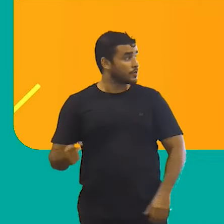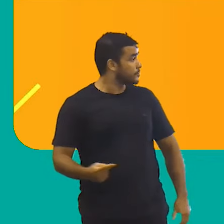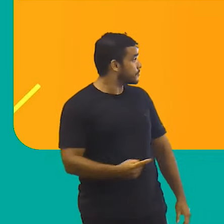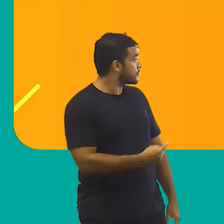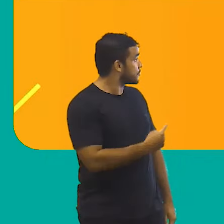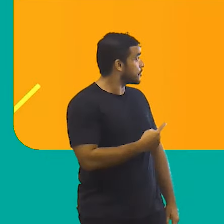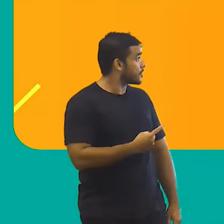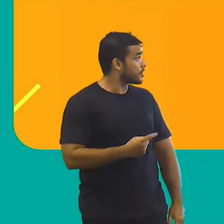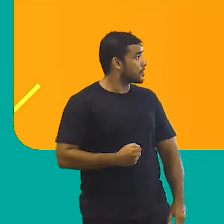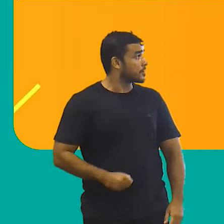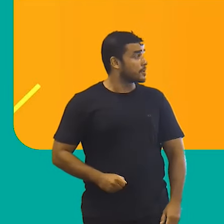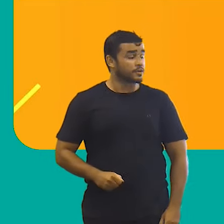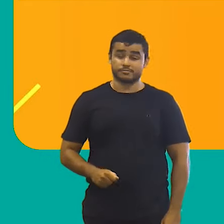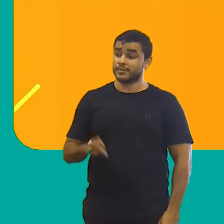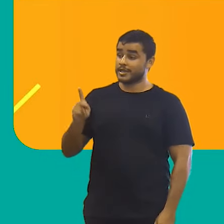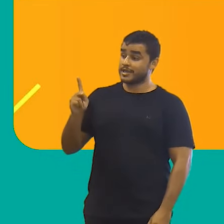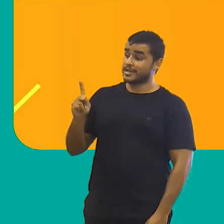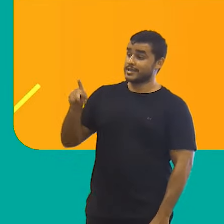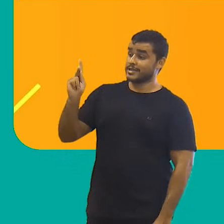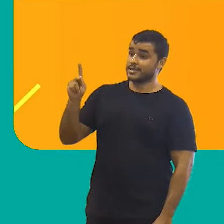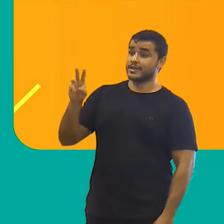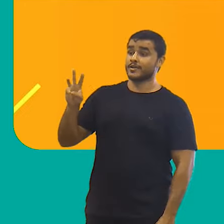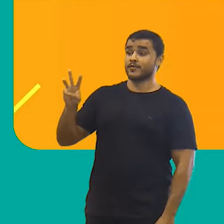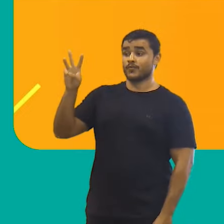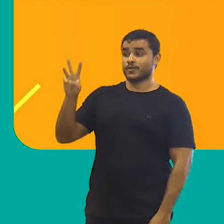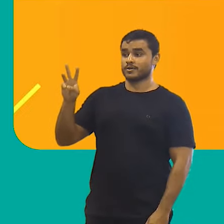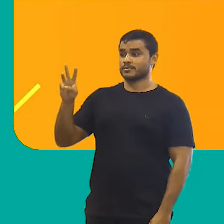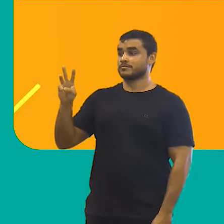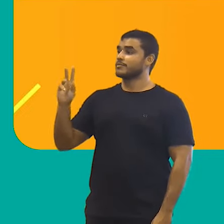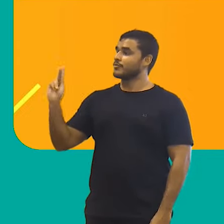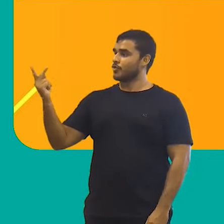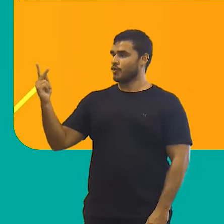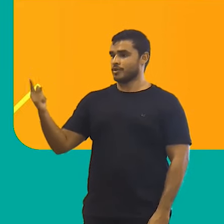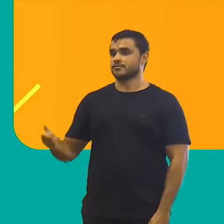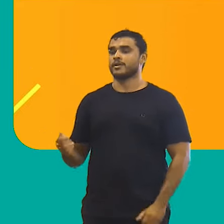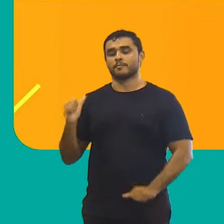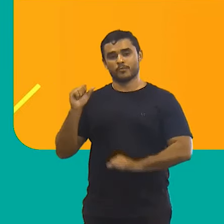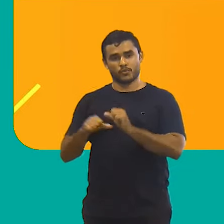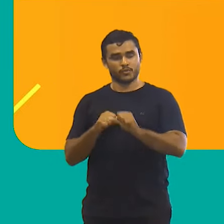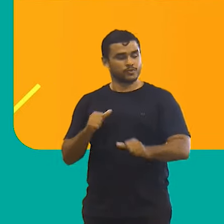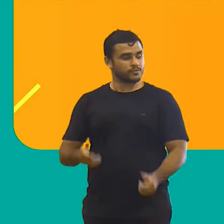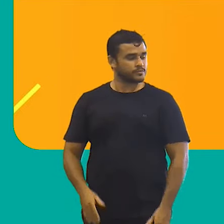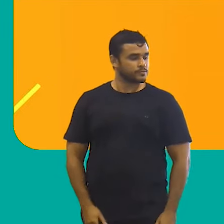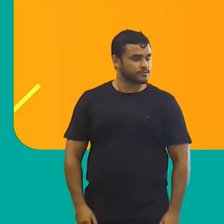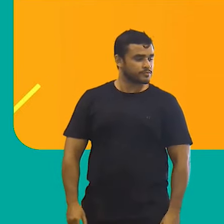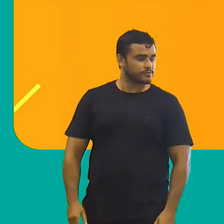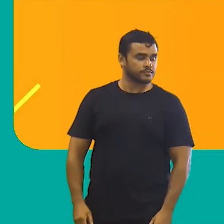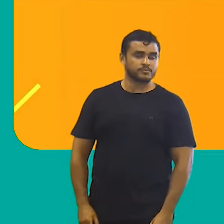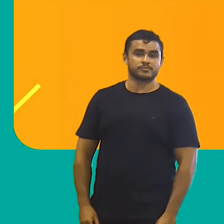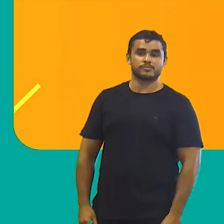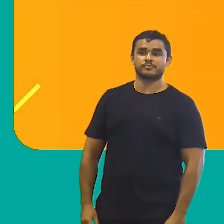Kilowatt hora. E por conta disso, eu vou